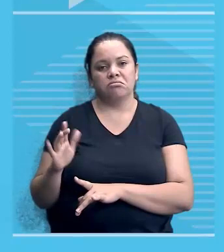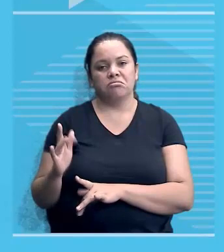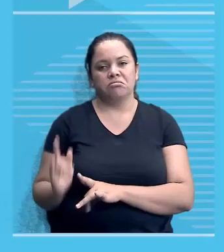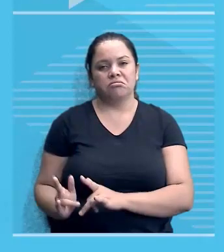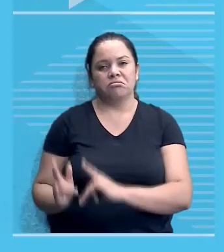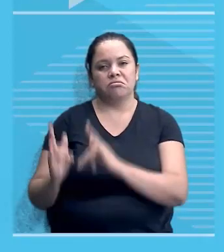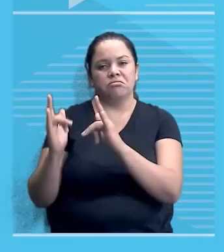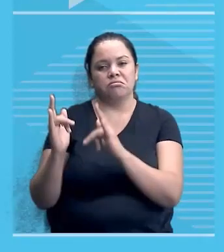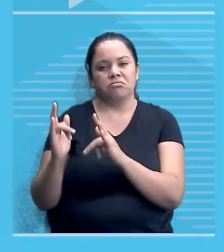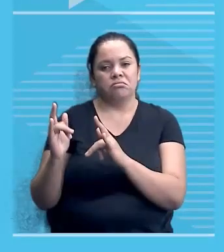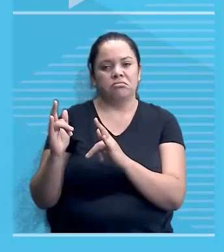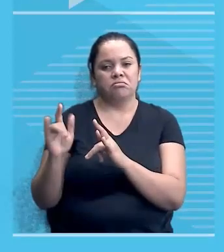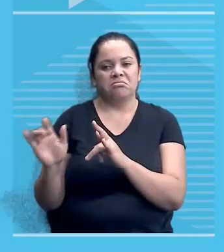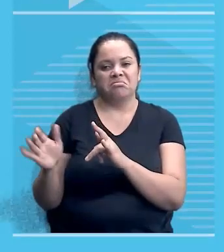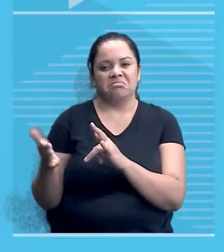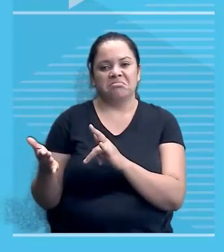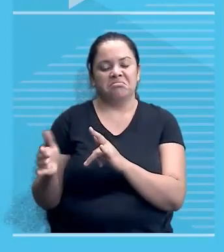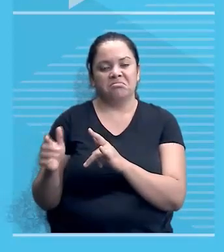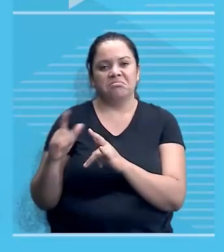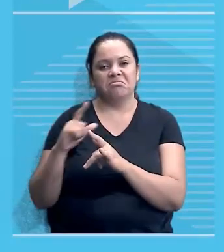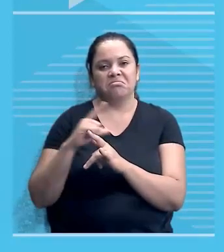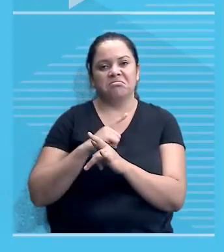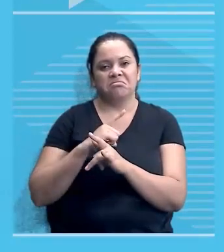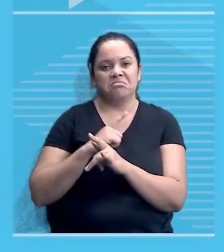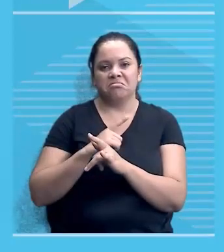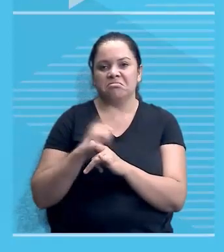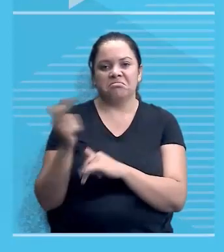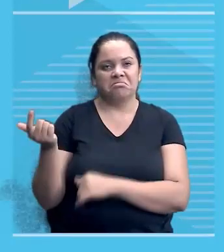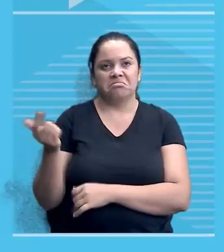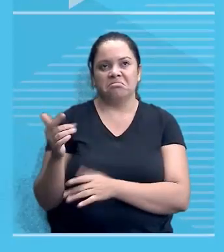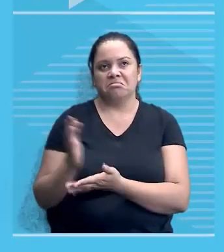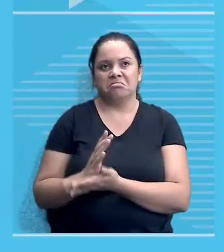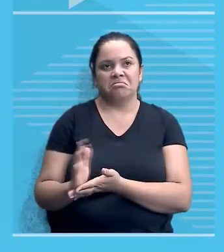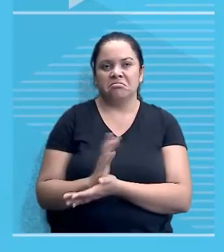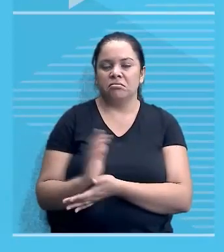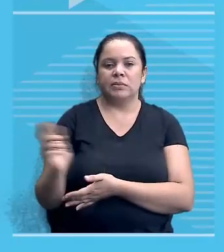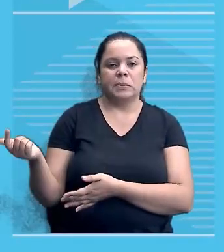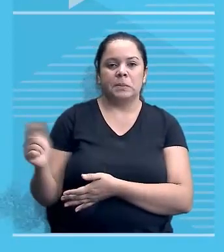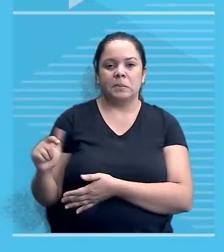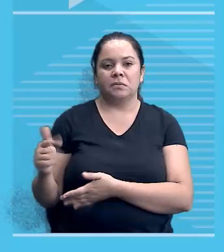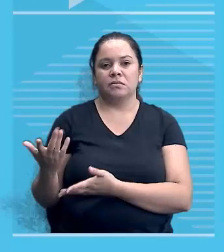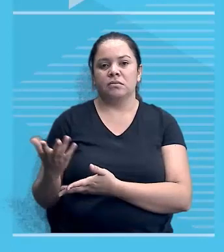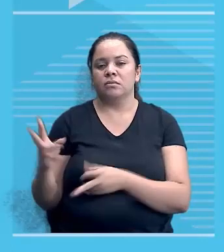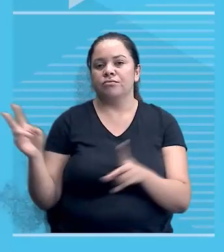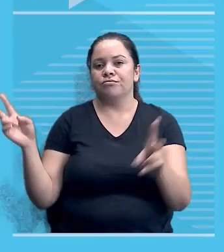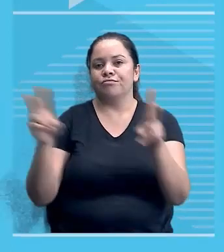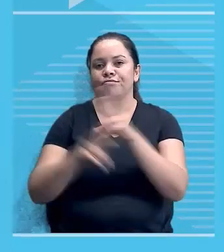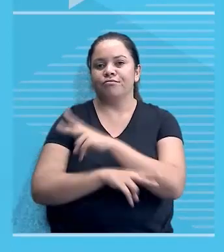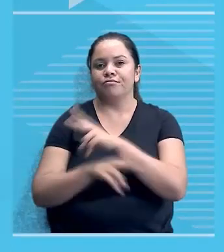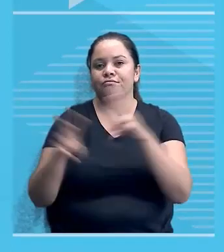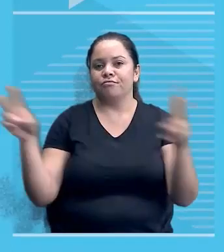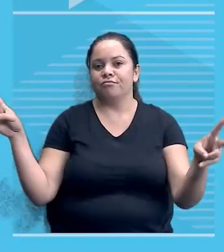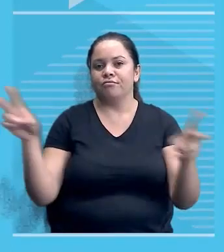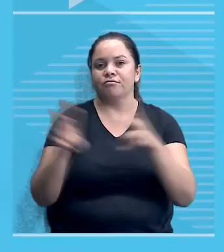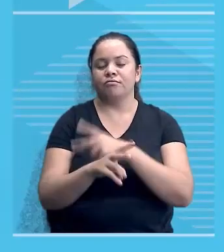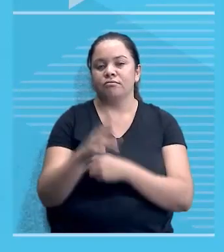essa presença de prédios menor ou não ter mesmo o ar vai circular melhor né